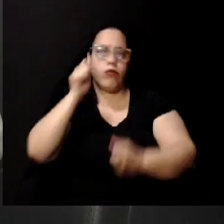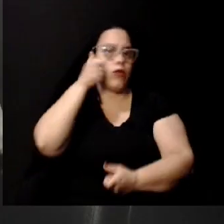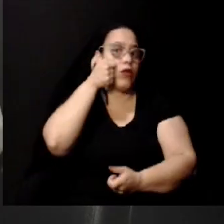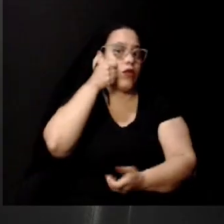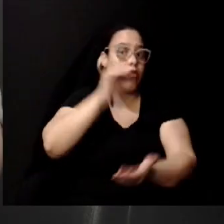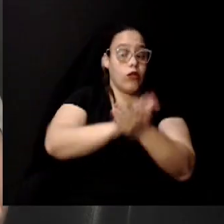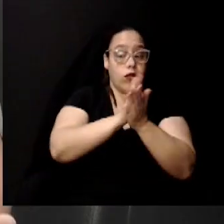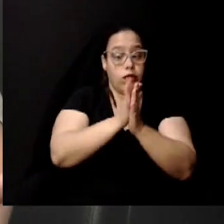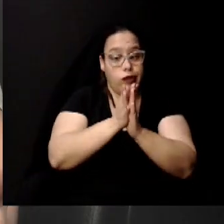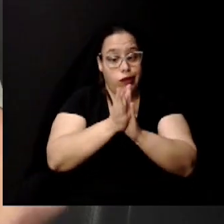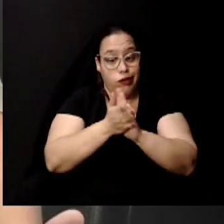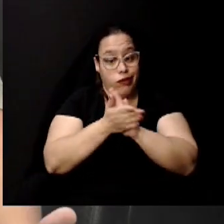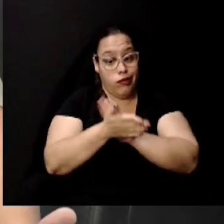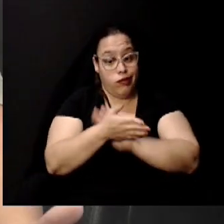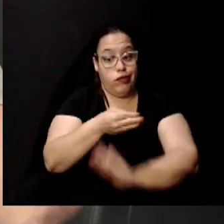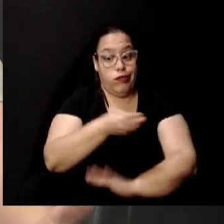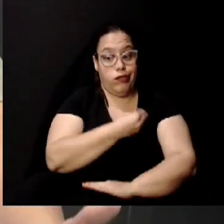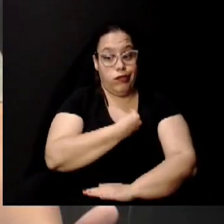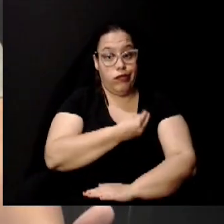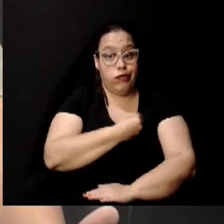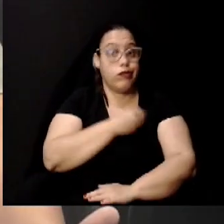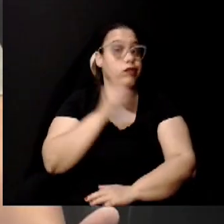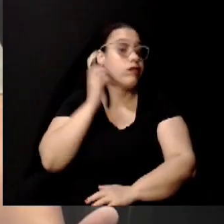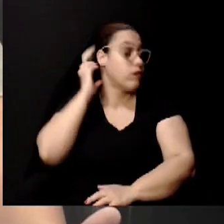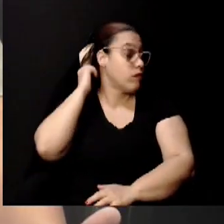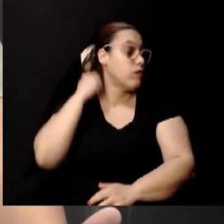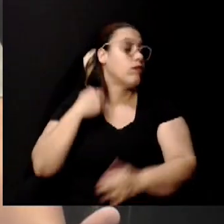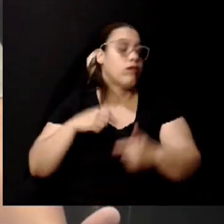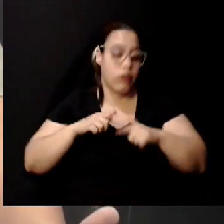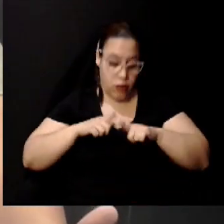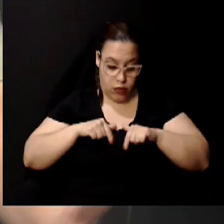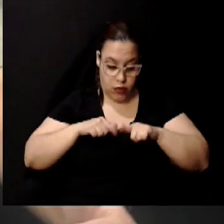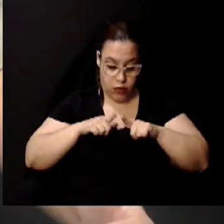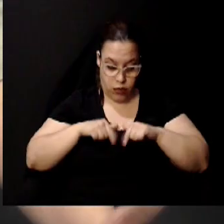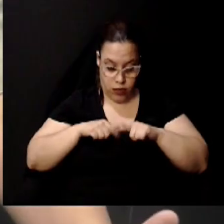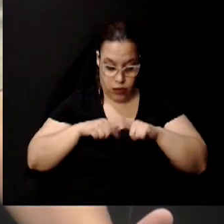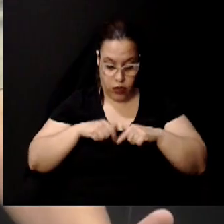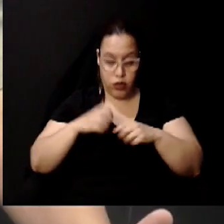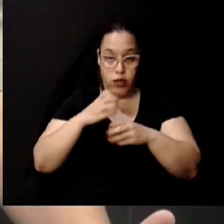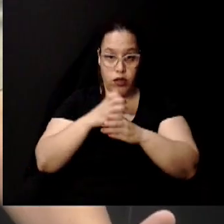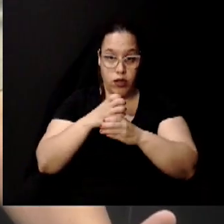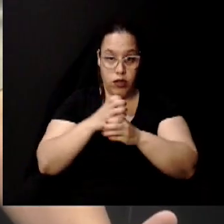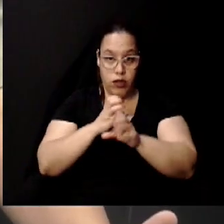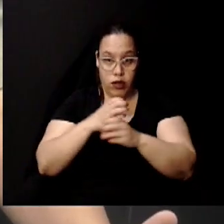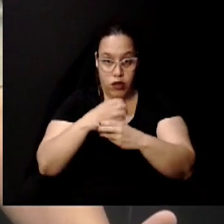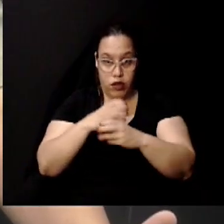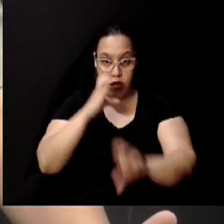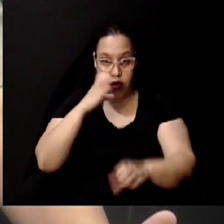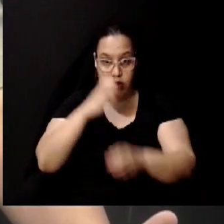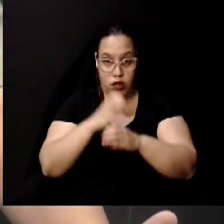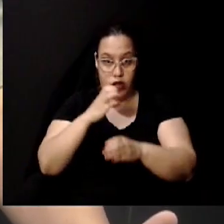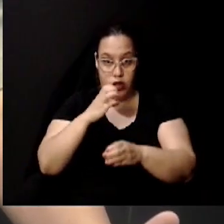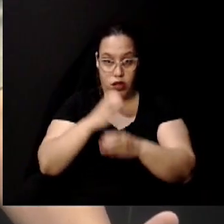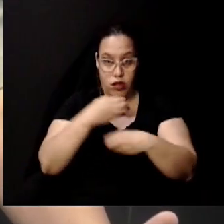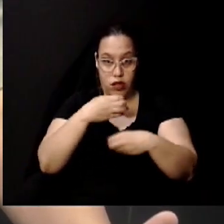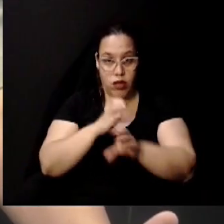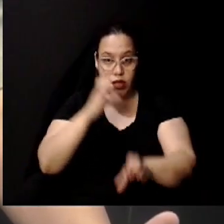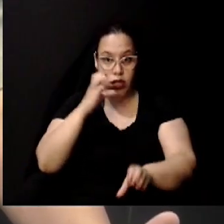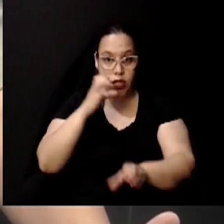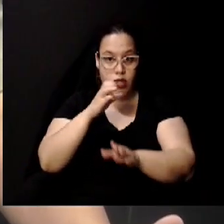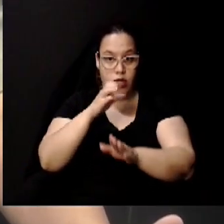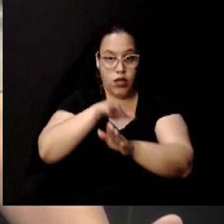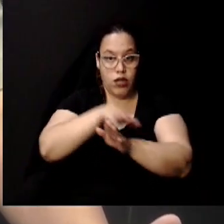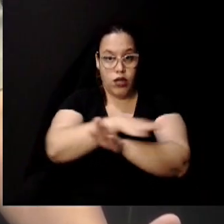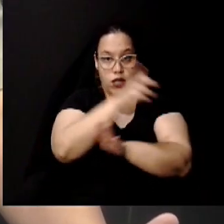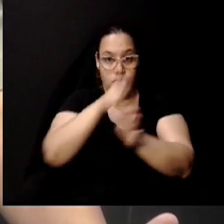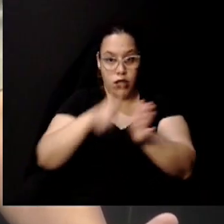estamos tendo Israel é um laboratório, né? O que Israel faz em Gaza é um laboratório de teste de armas,